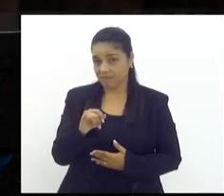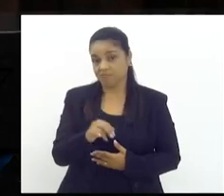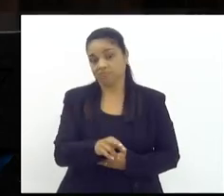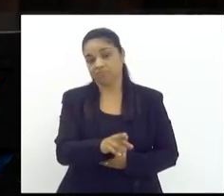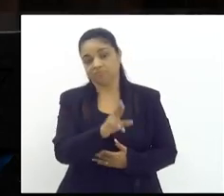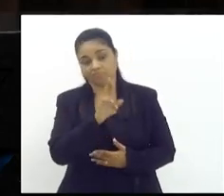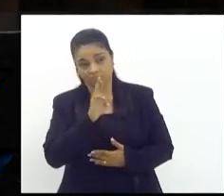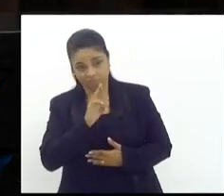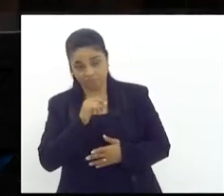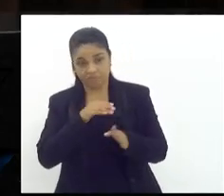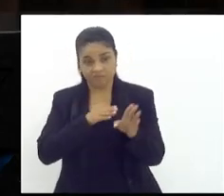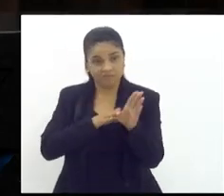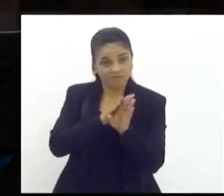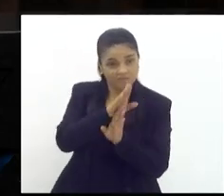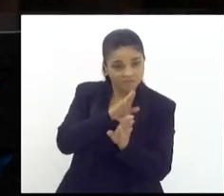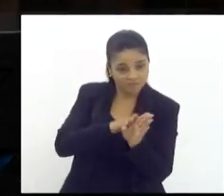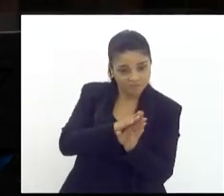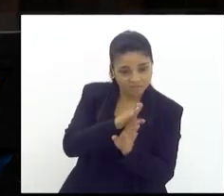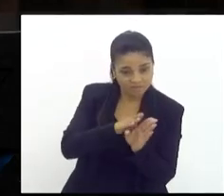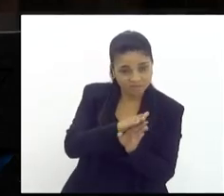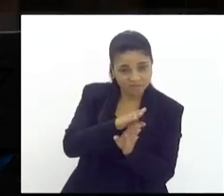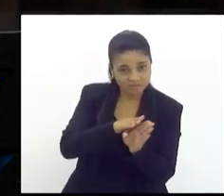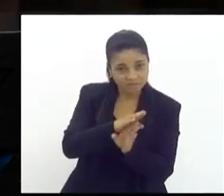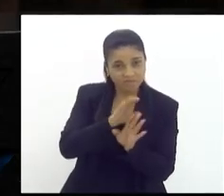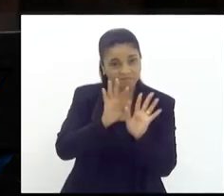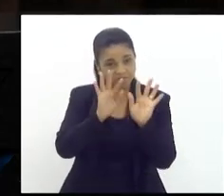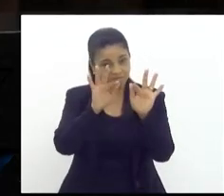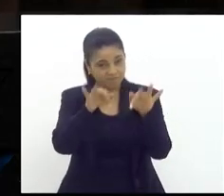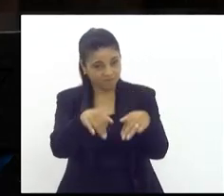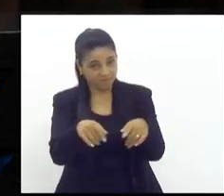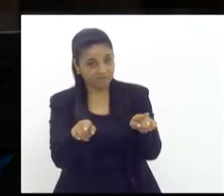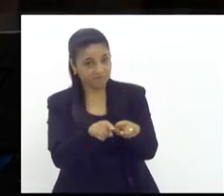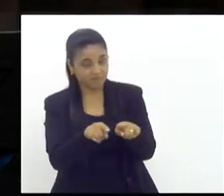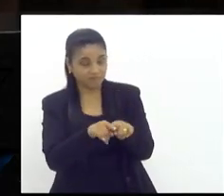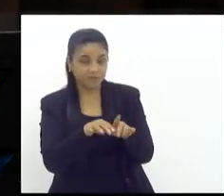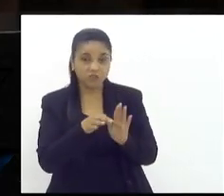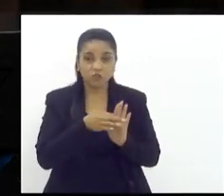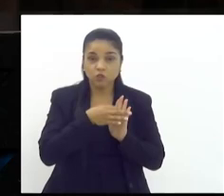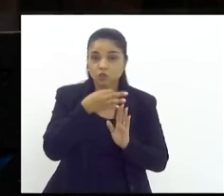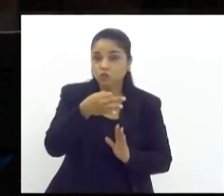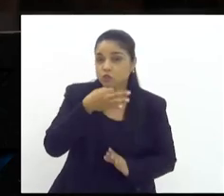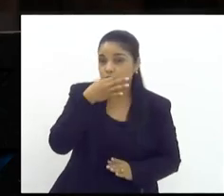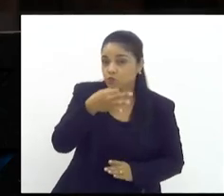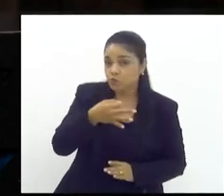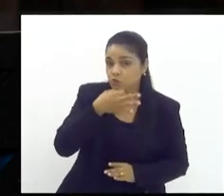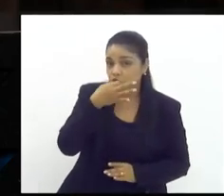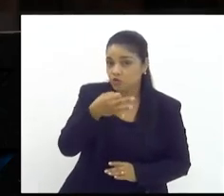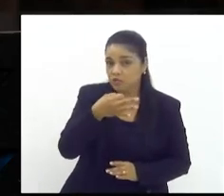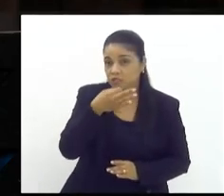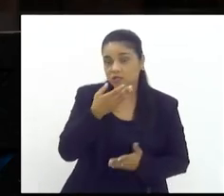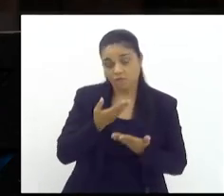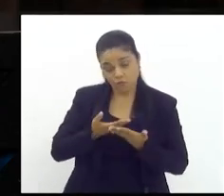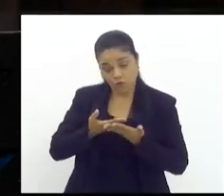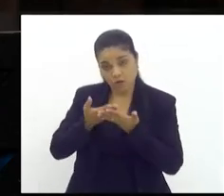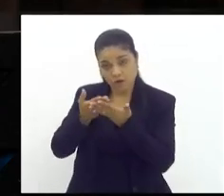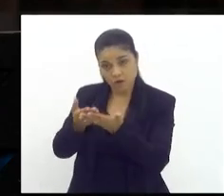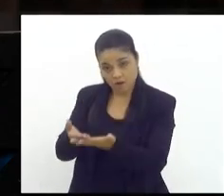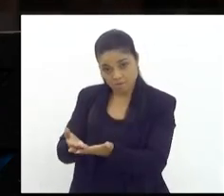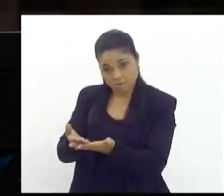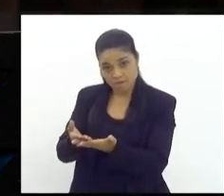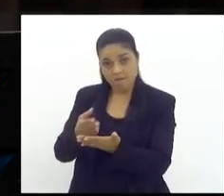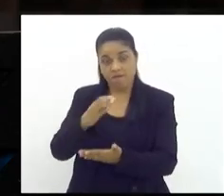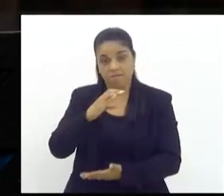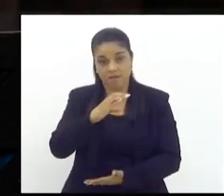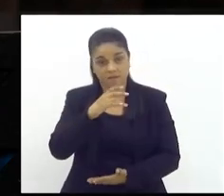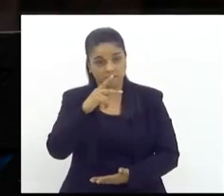suas recomendações finais possa também sugerir e vou encaminhar por escrito isto da CPI